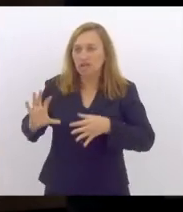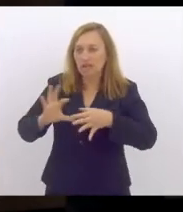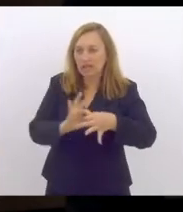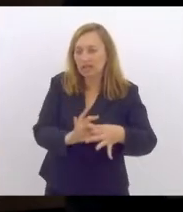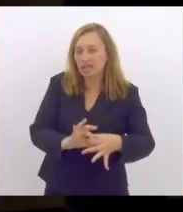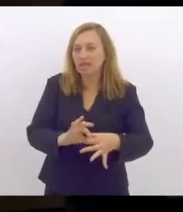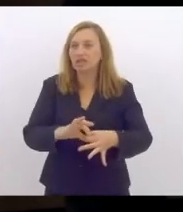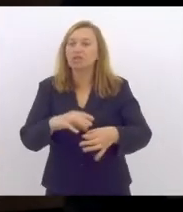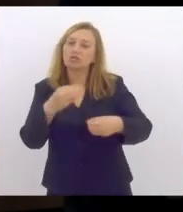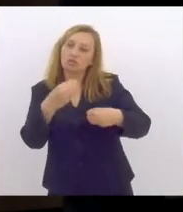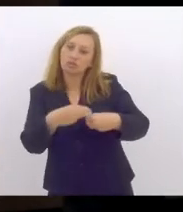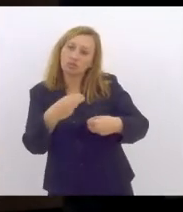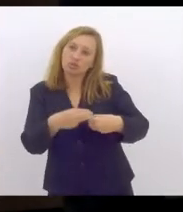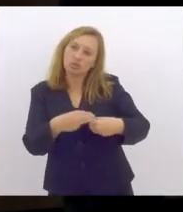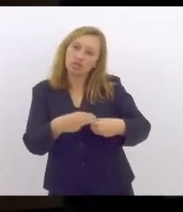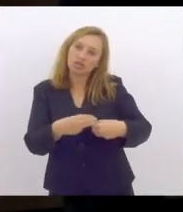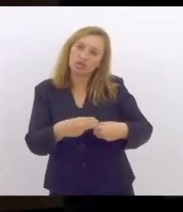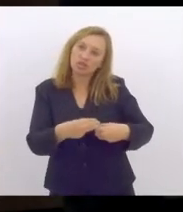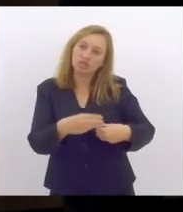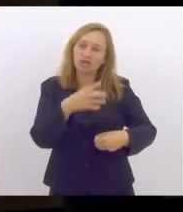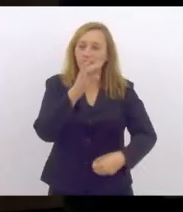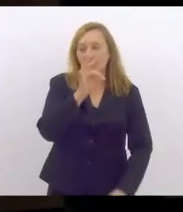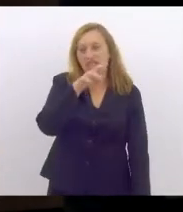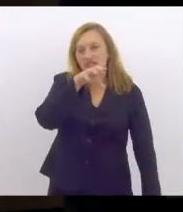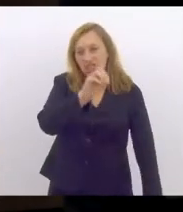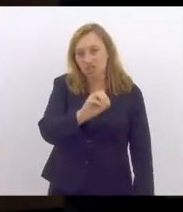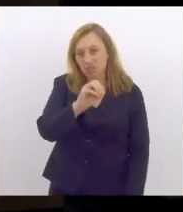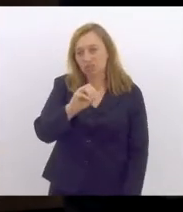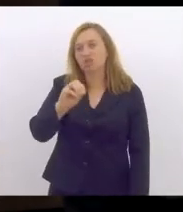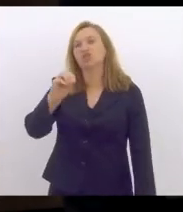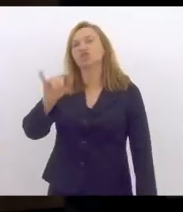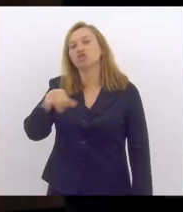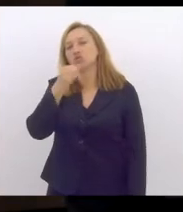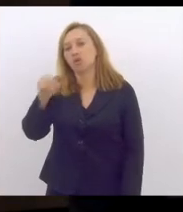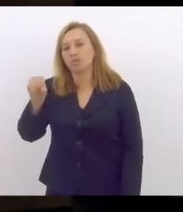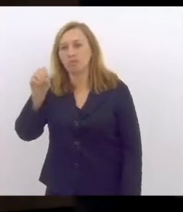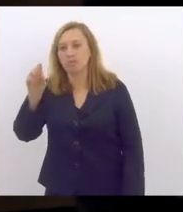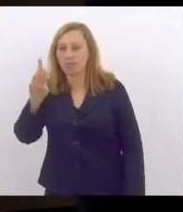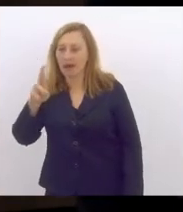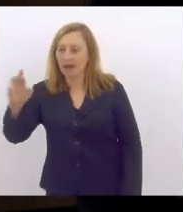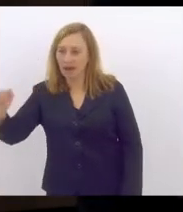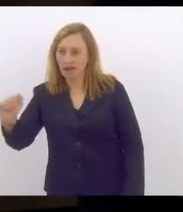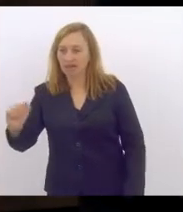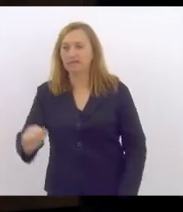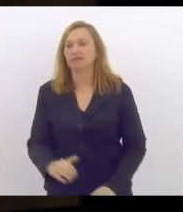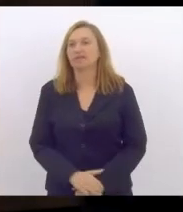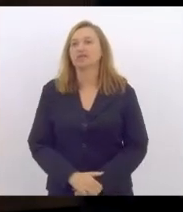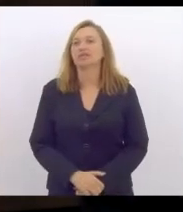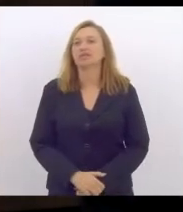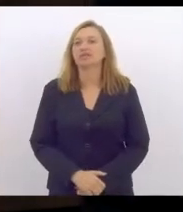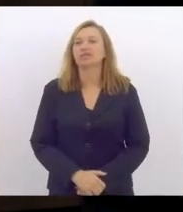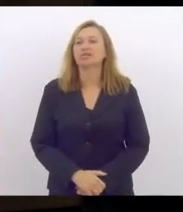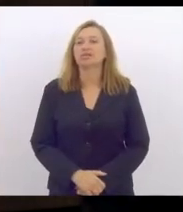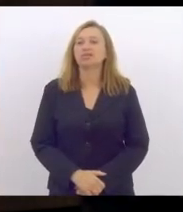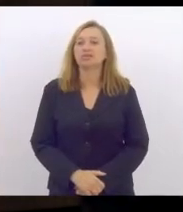São Francisco de Itabapuama e São João da Barra. O João